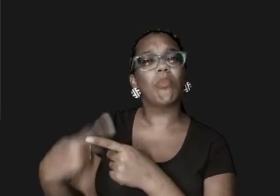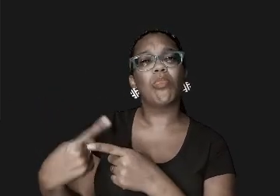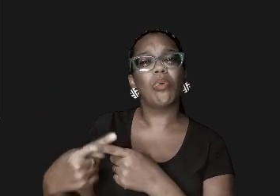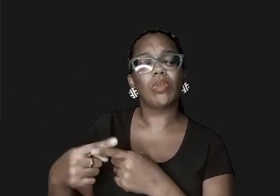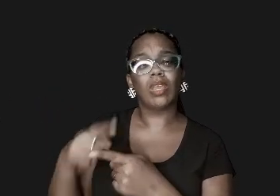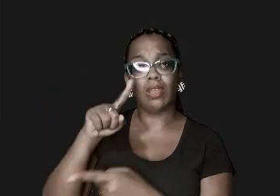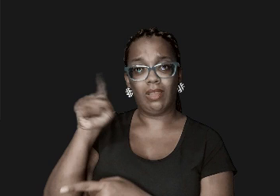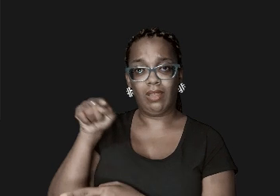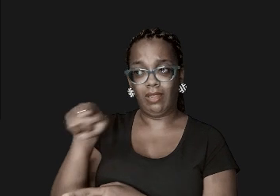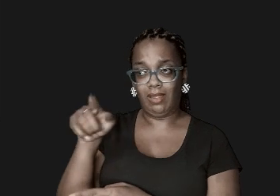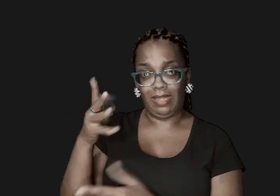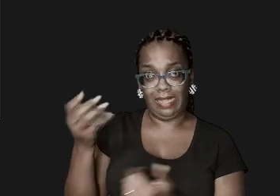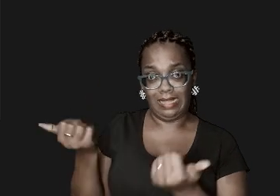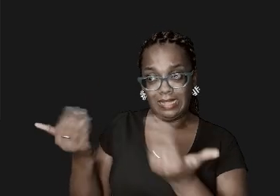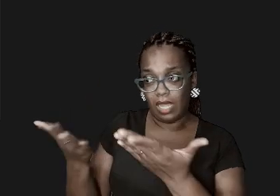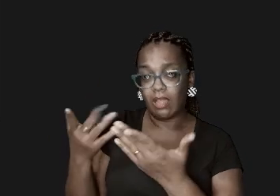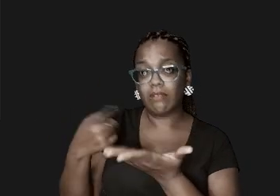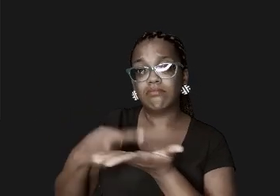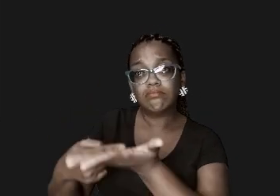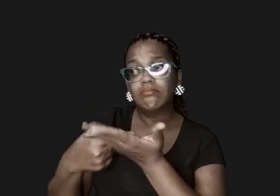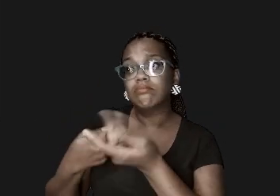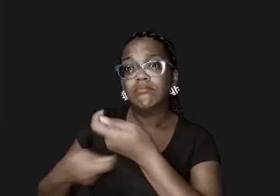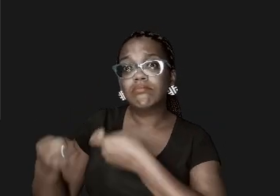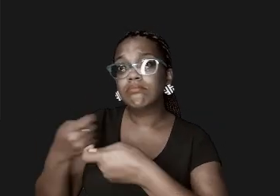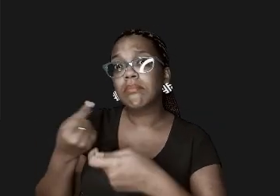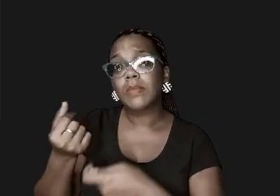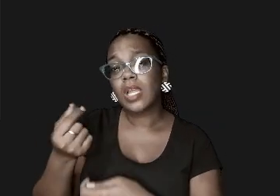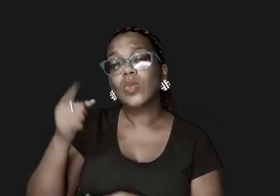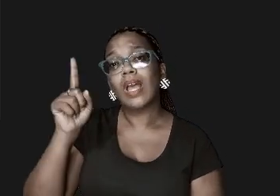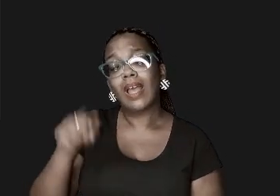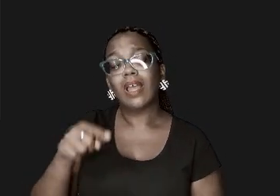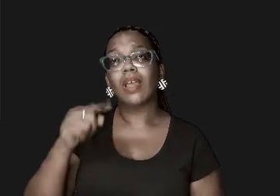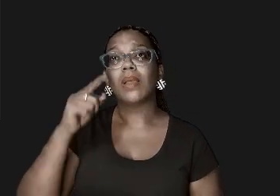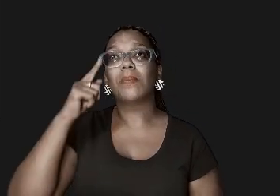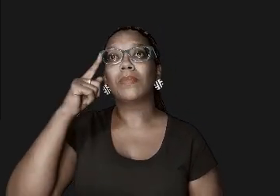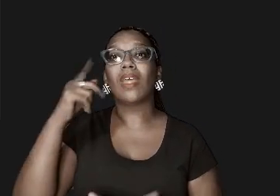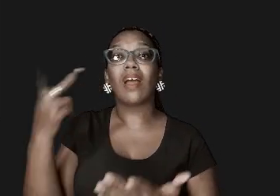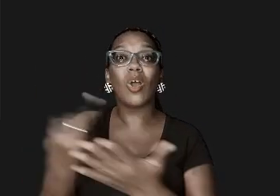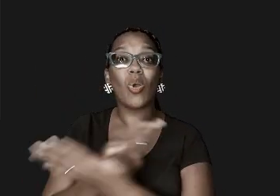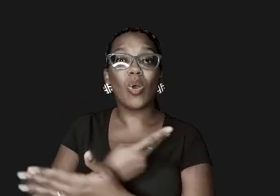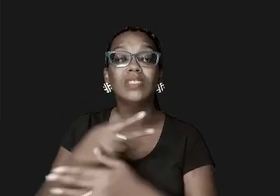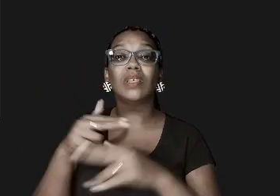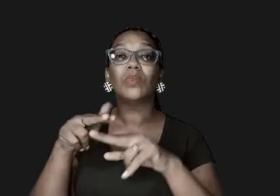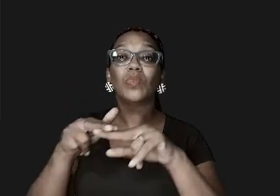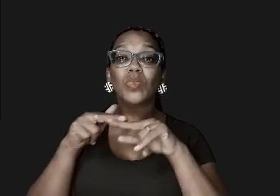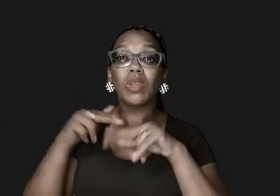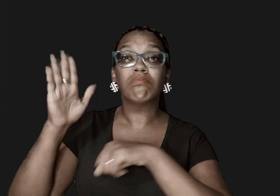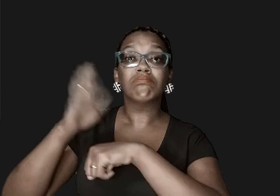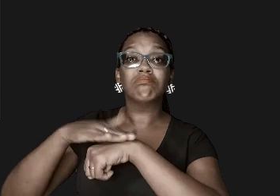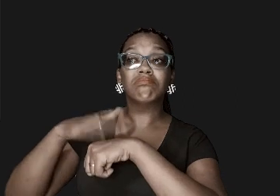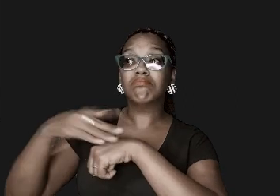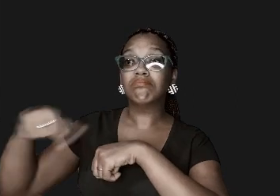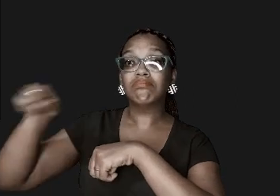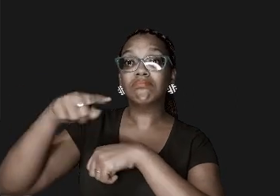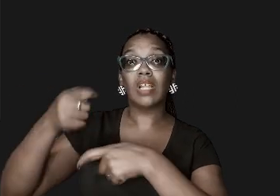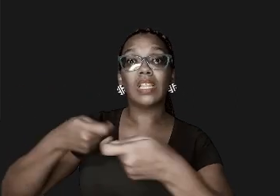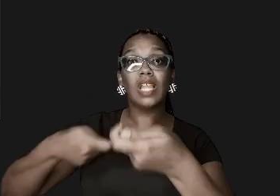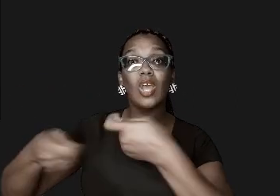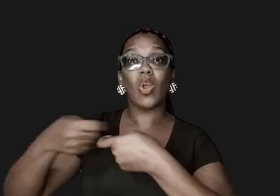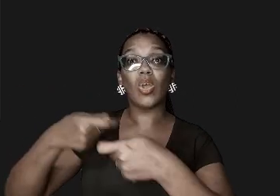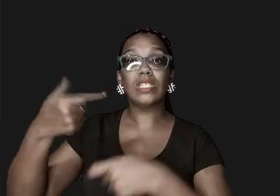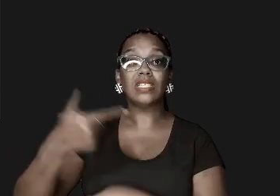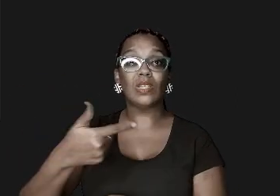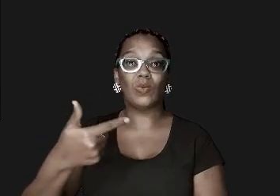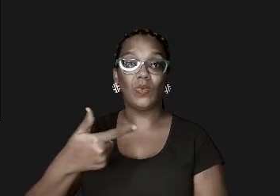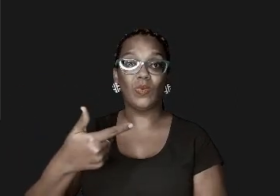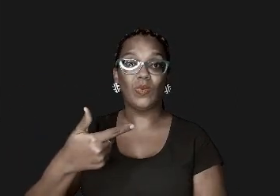Mas é uma manipulação de preço que a gente chama negociar porque o artifício destinado a levar artificialmente a cotação de preço